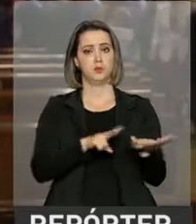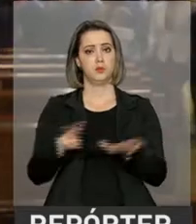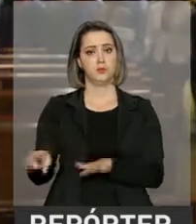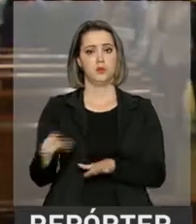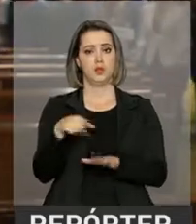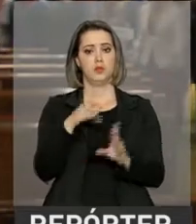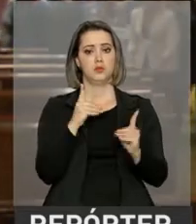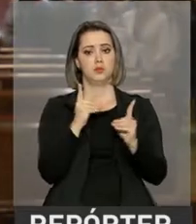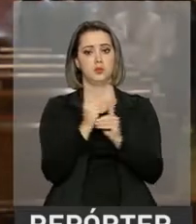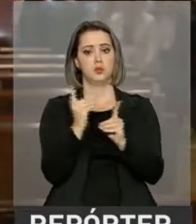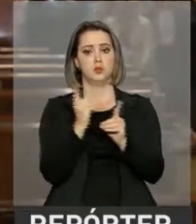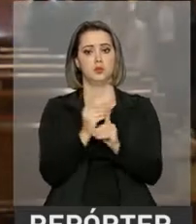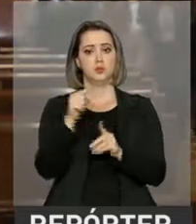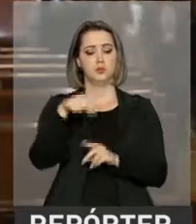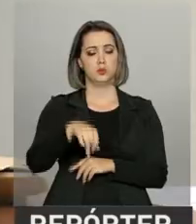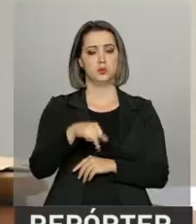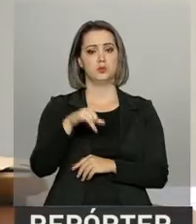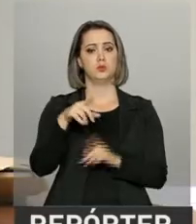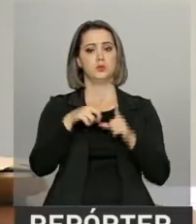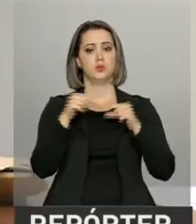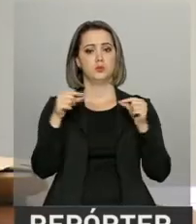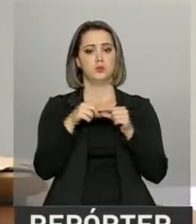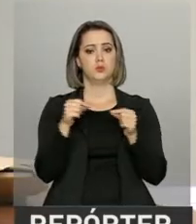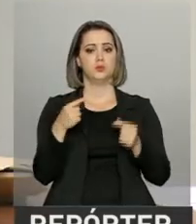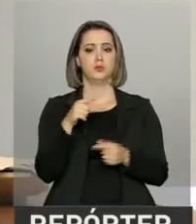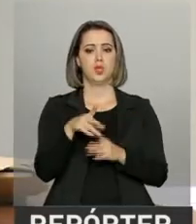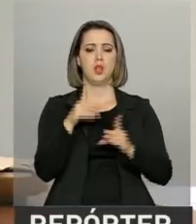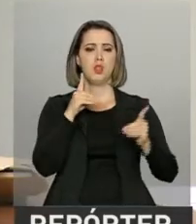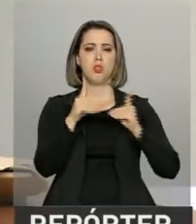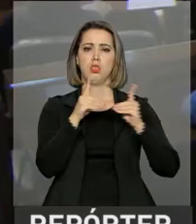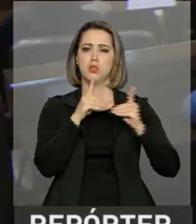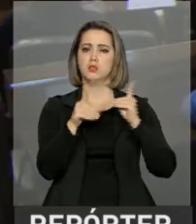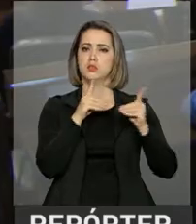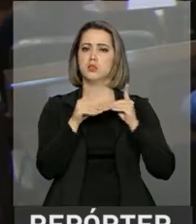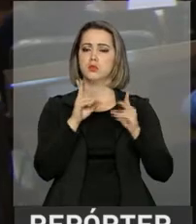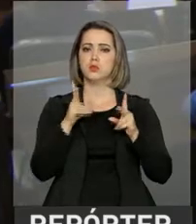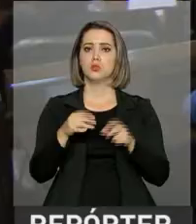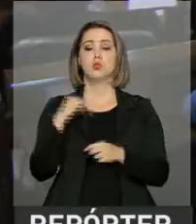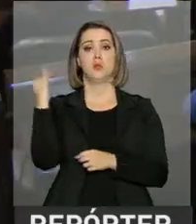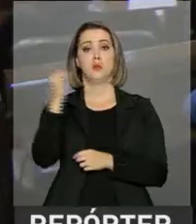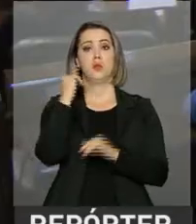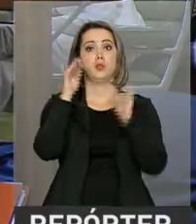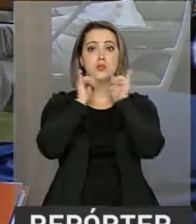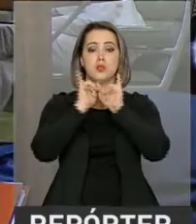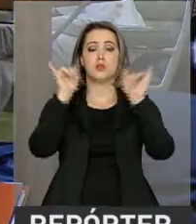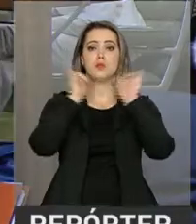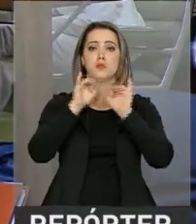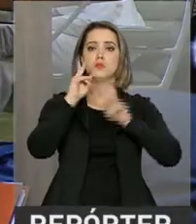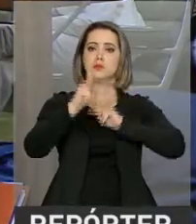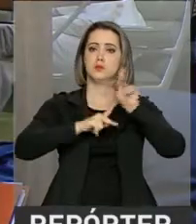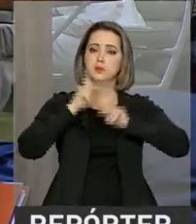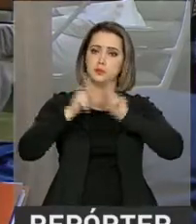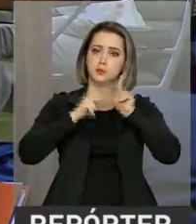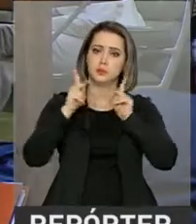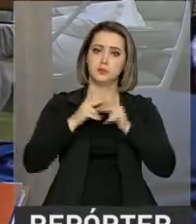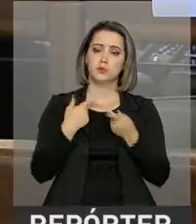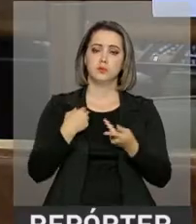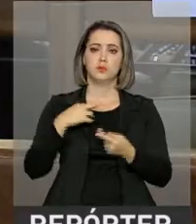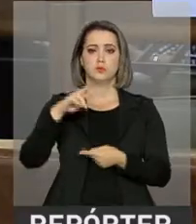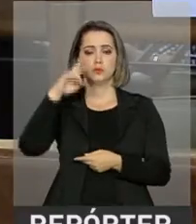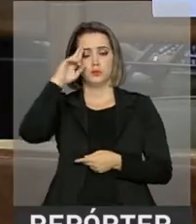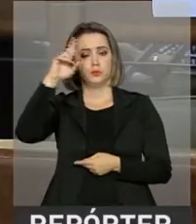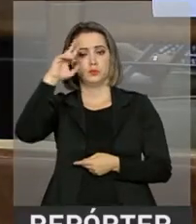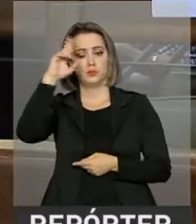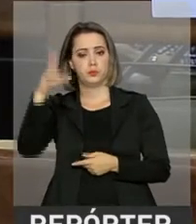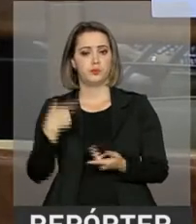6º encontro aqui no Itamaraty, em Brasília. A ideia é discutir a importância da divulgação para a população de informações de autoridades